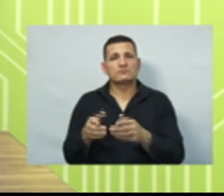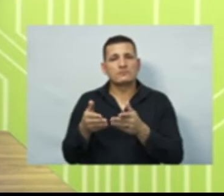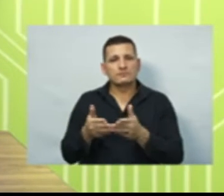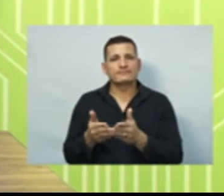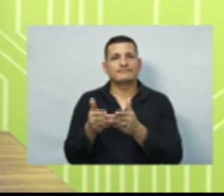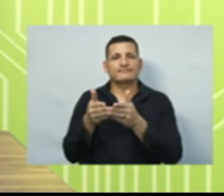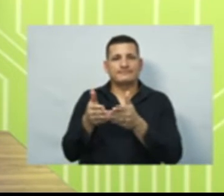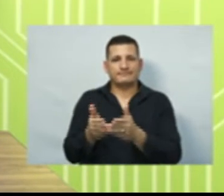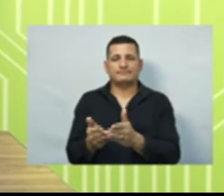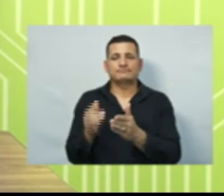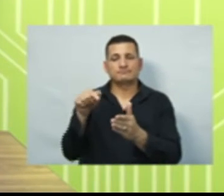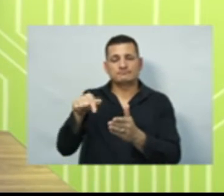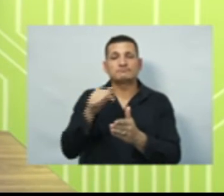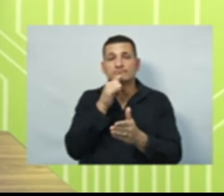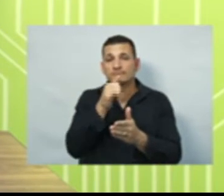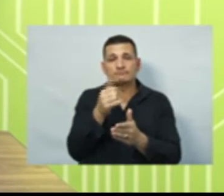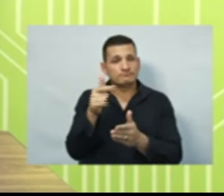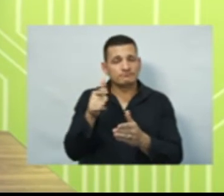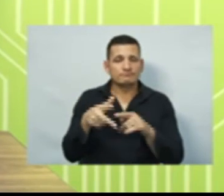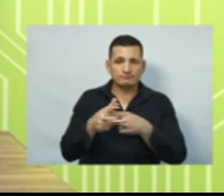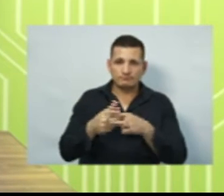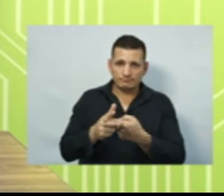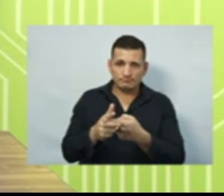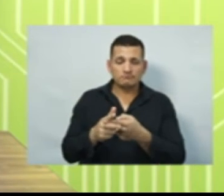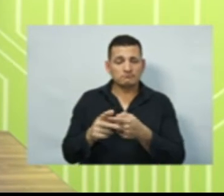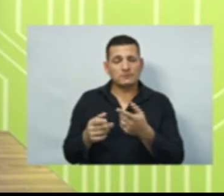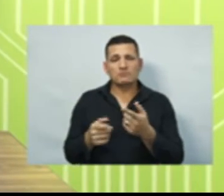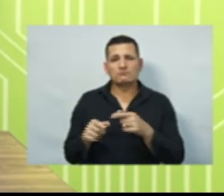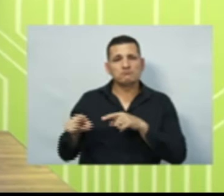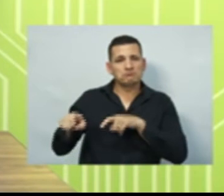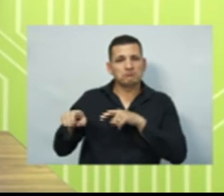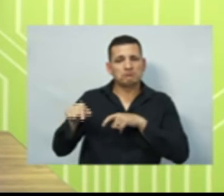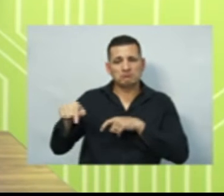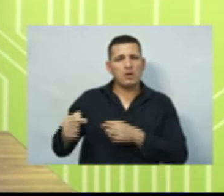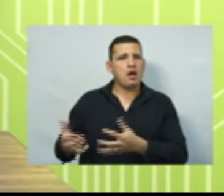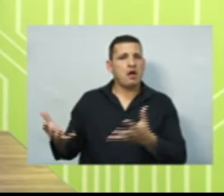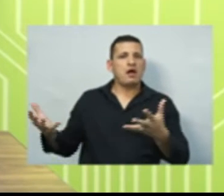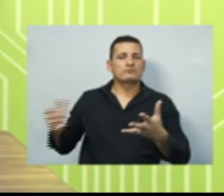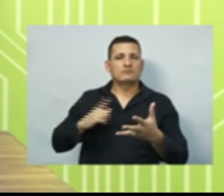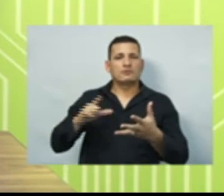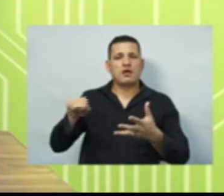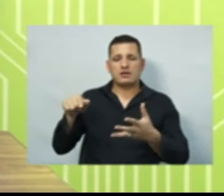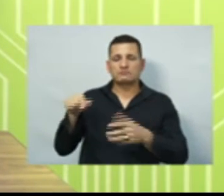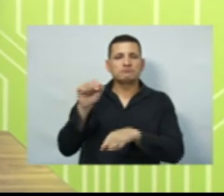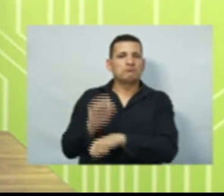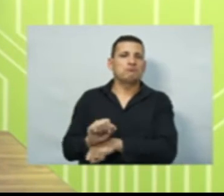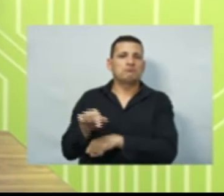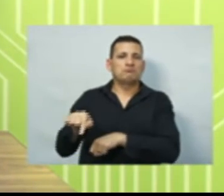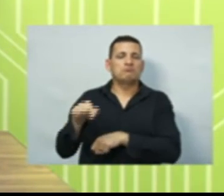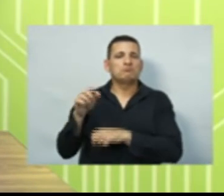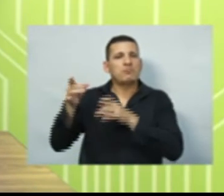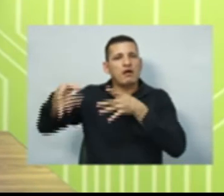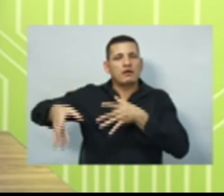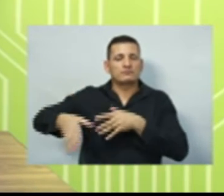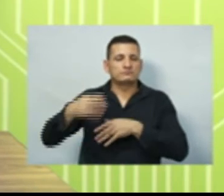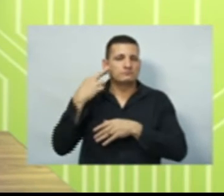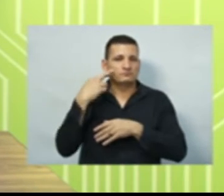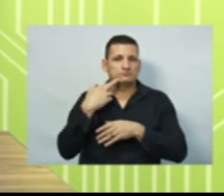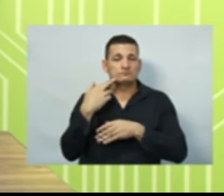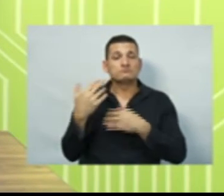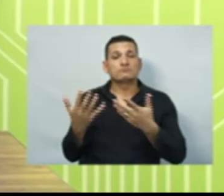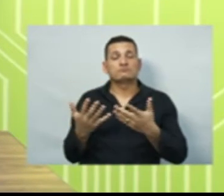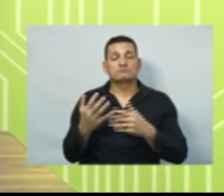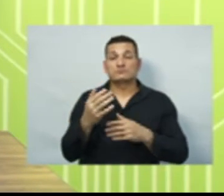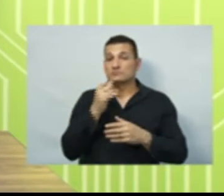tiverem manutenção, a gente pode ficar com uma grande produção e ao mesmo tempo essa produção parada aqui no nosso estado. Então, para ter desenvolvimento,